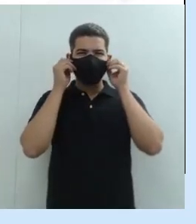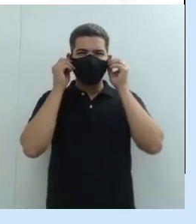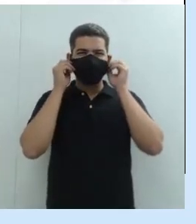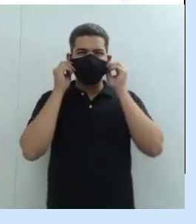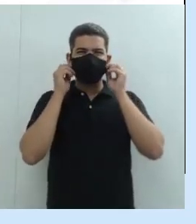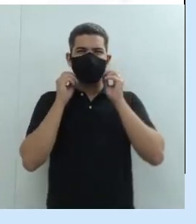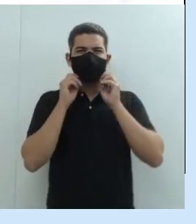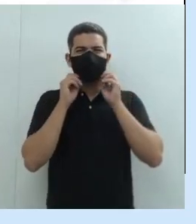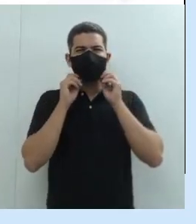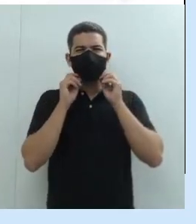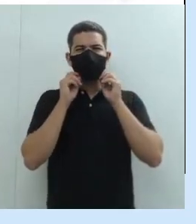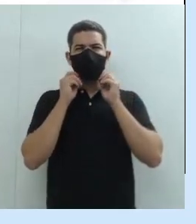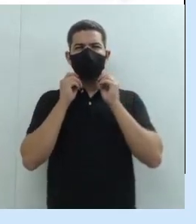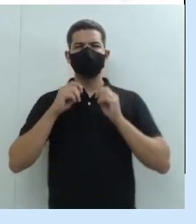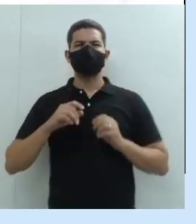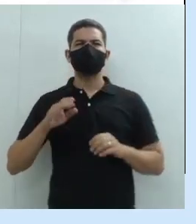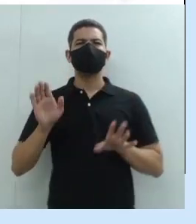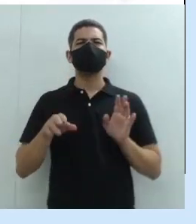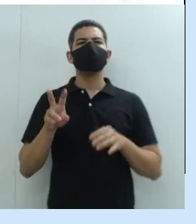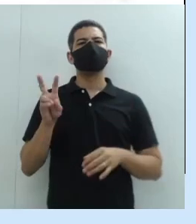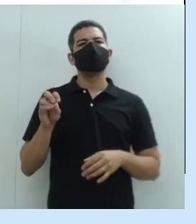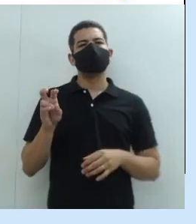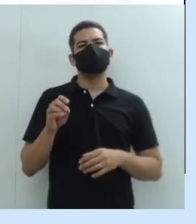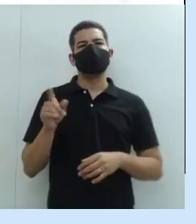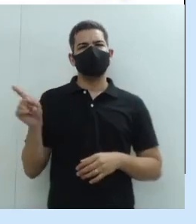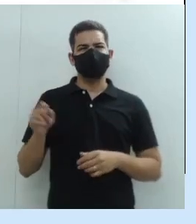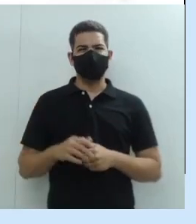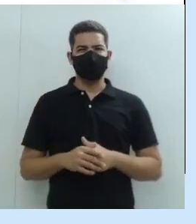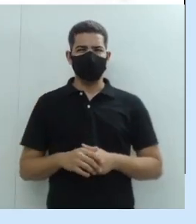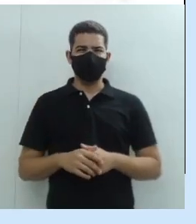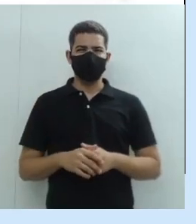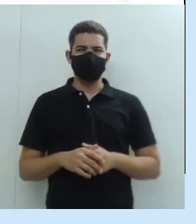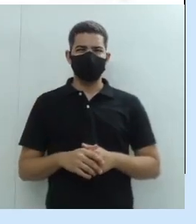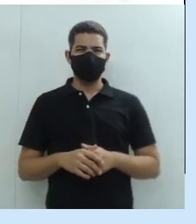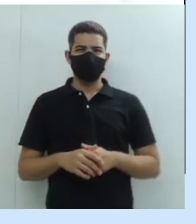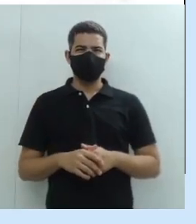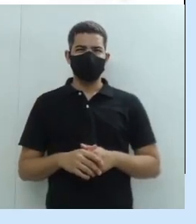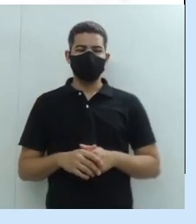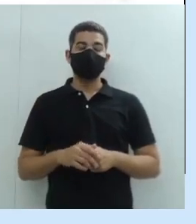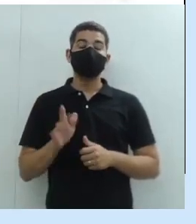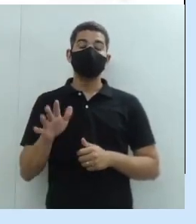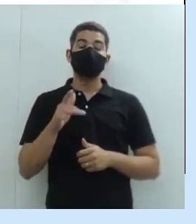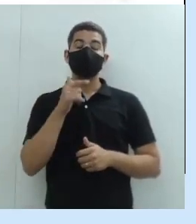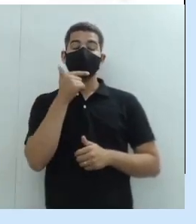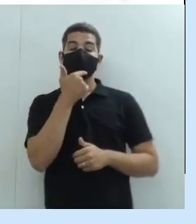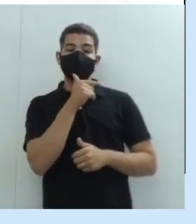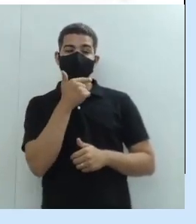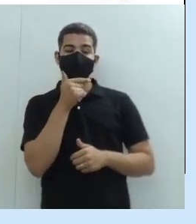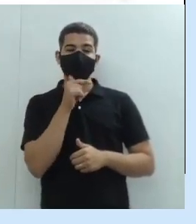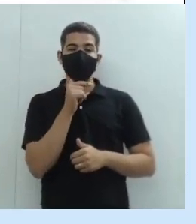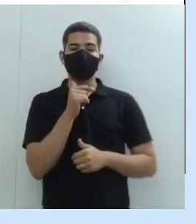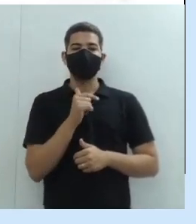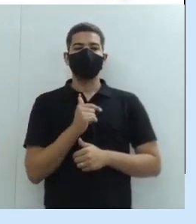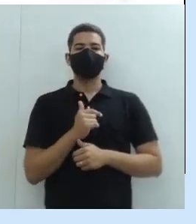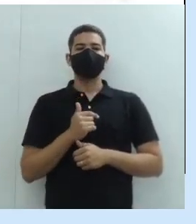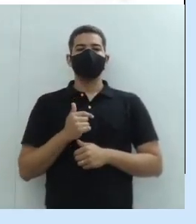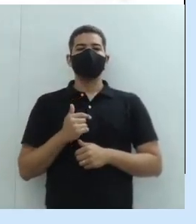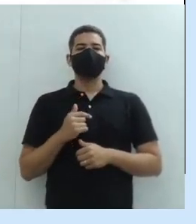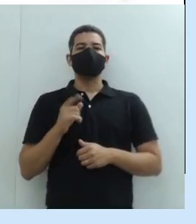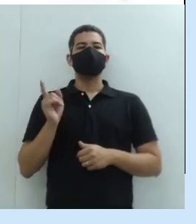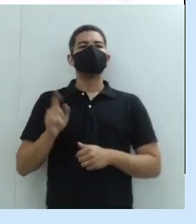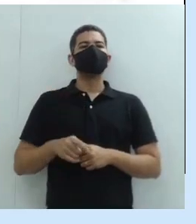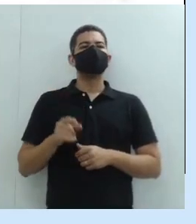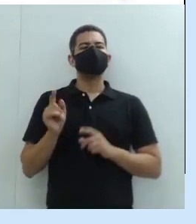alguém querido, né? Com a nossa avó. E, na verdade, o que é engraçado, o humor presente nessa tirinha